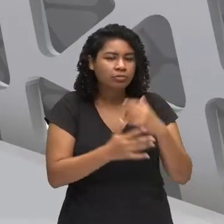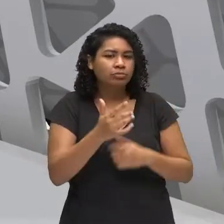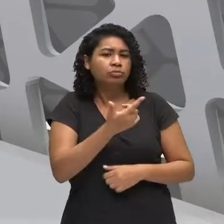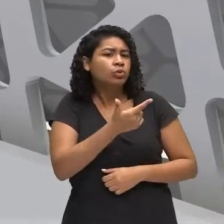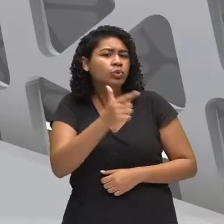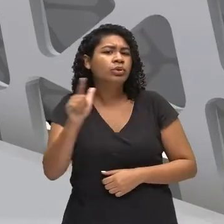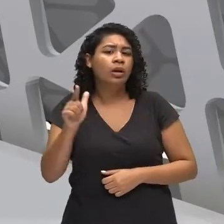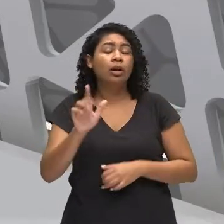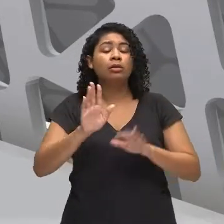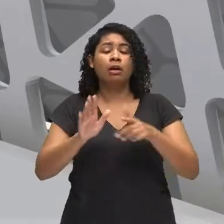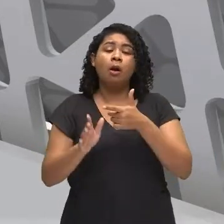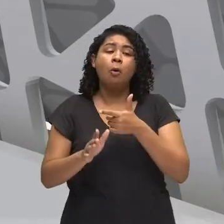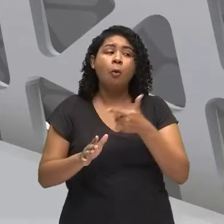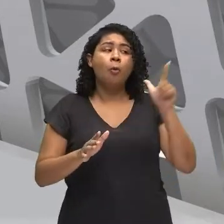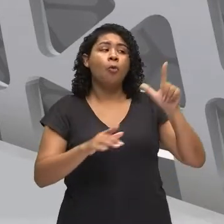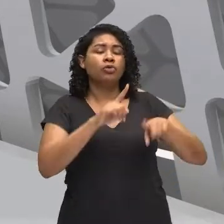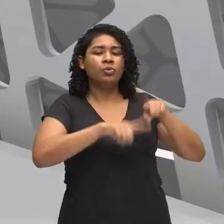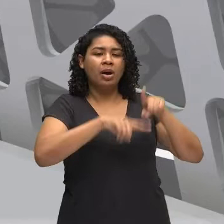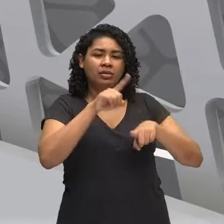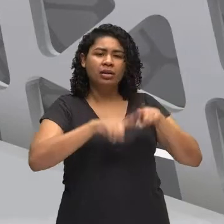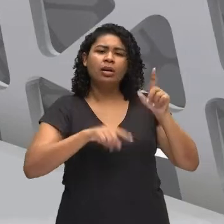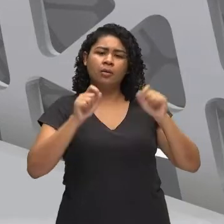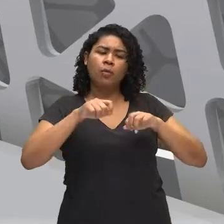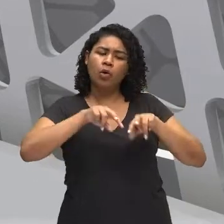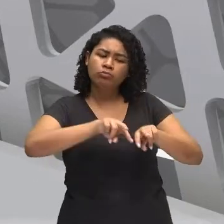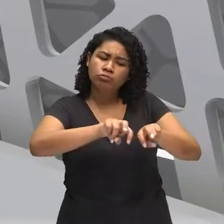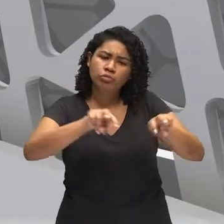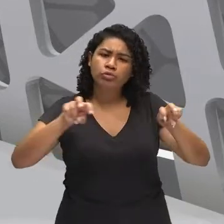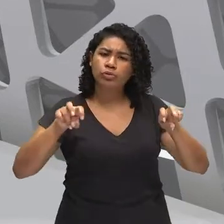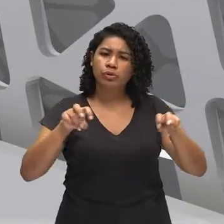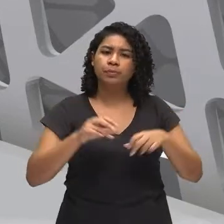a serem explorados aí. Quando nós falamos em metais preciosos